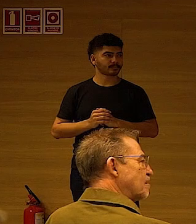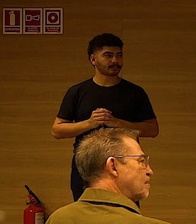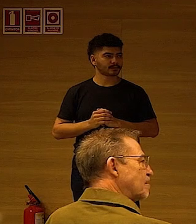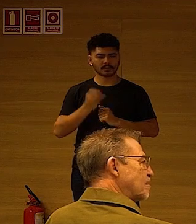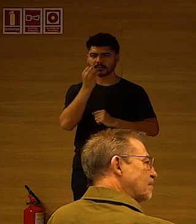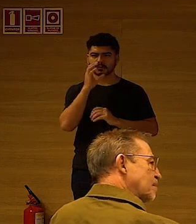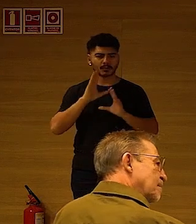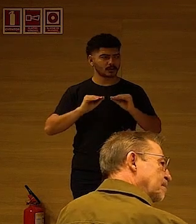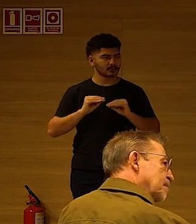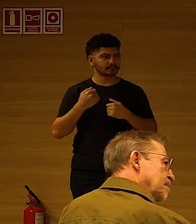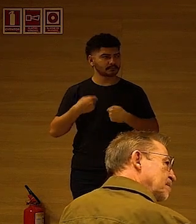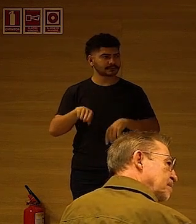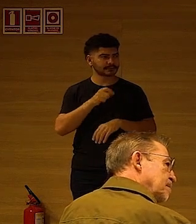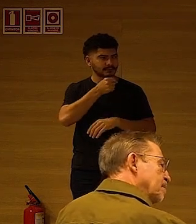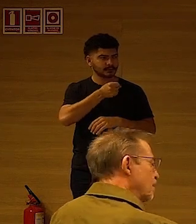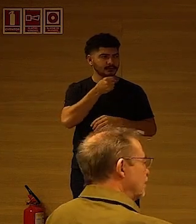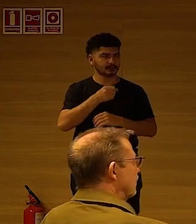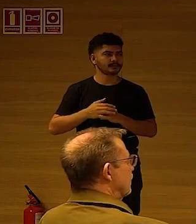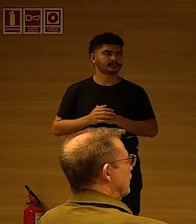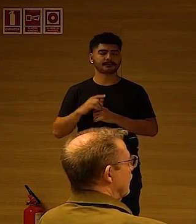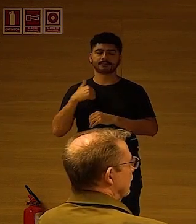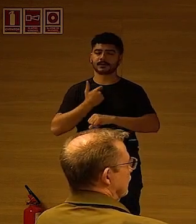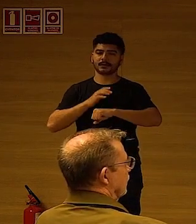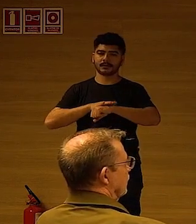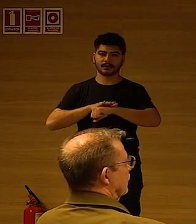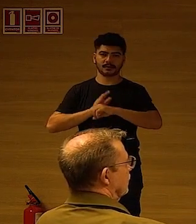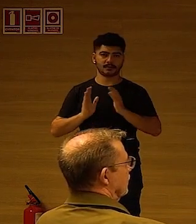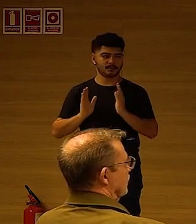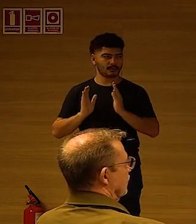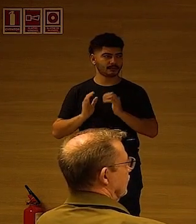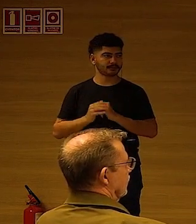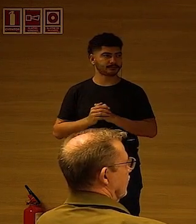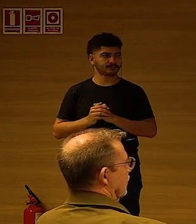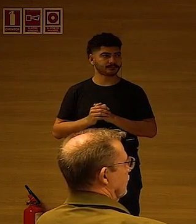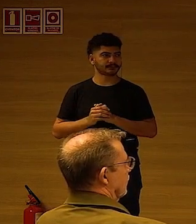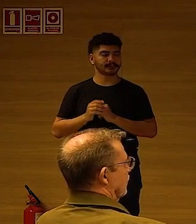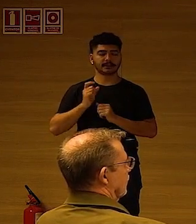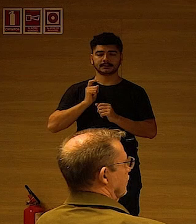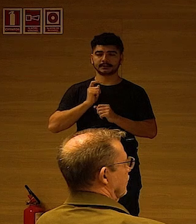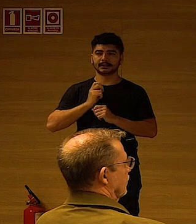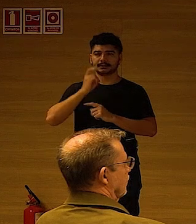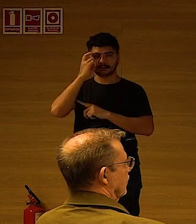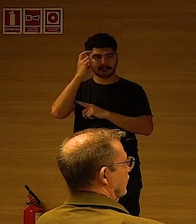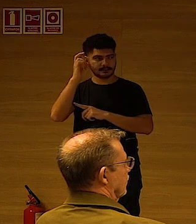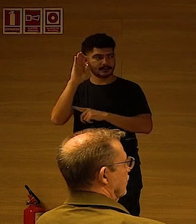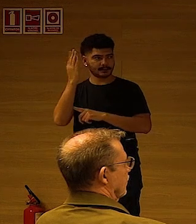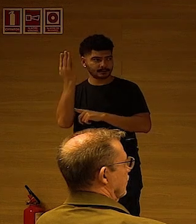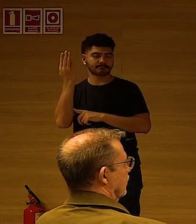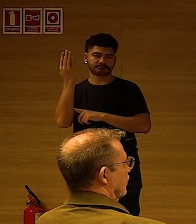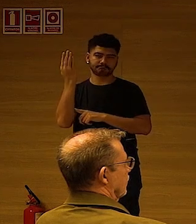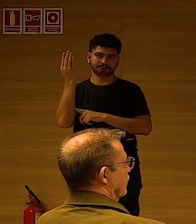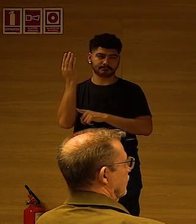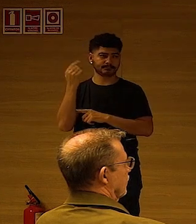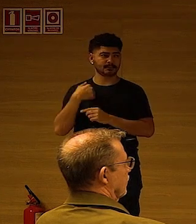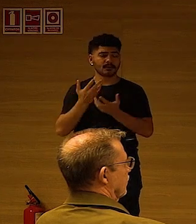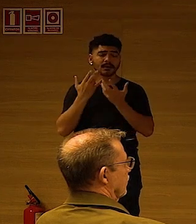A gente está nesse tempo agora de inteligência artificial generativa, né? Eu queria saber como vocês veem essa mudança, né?